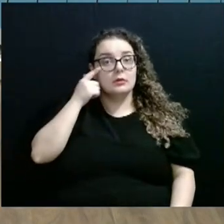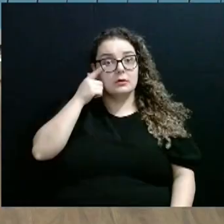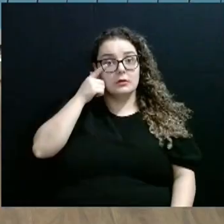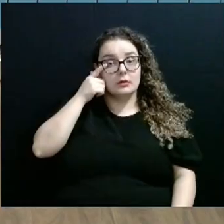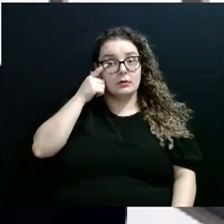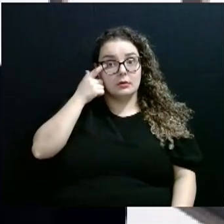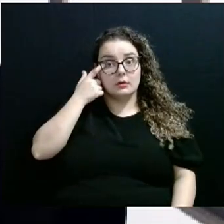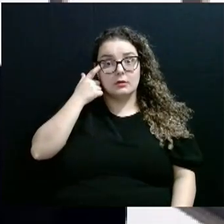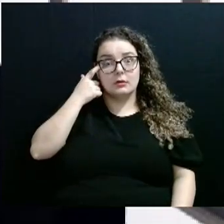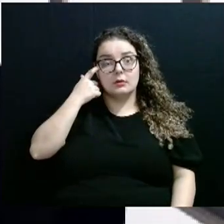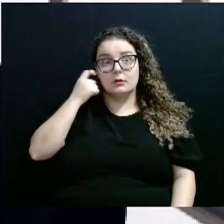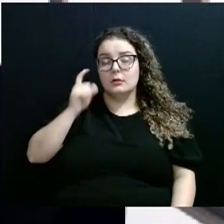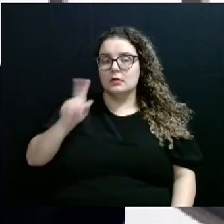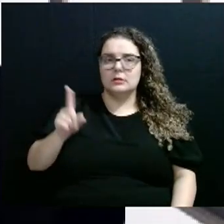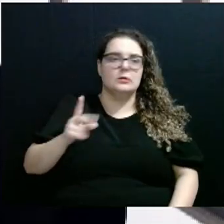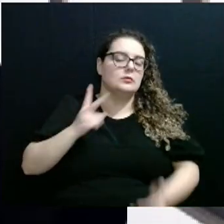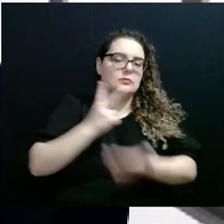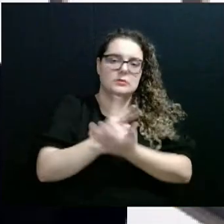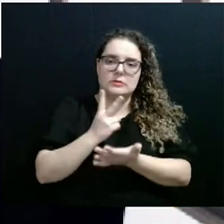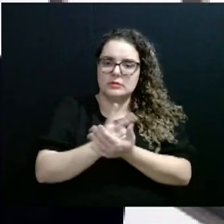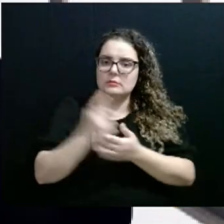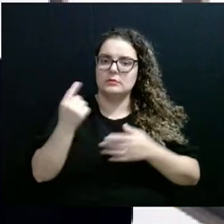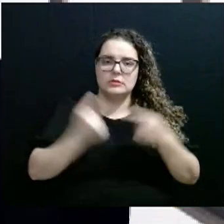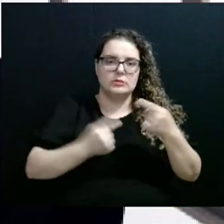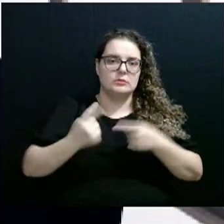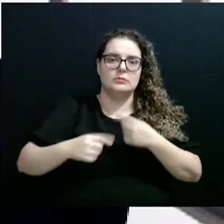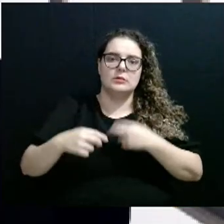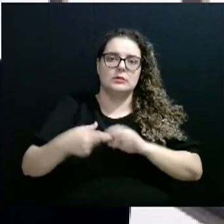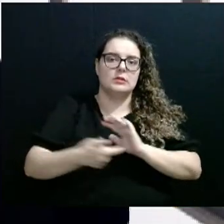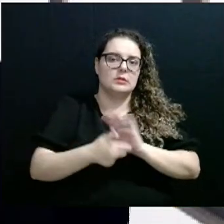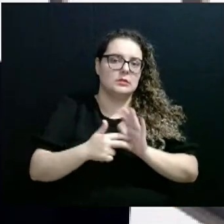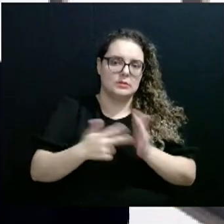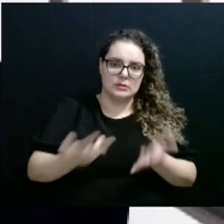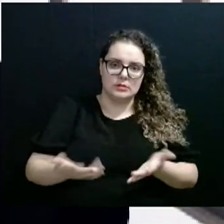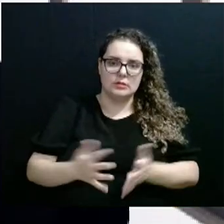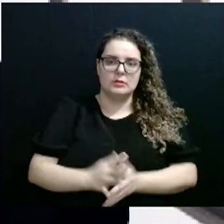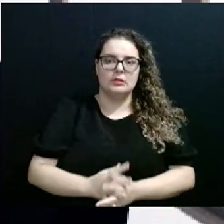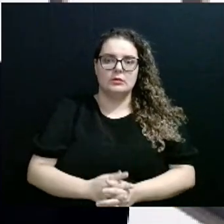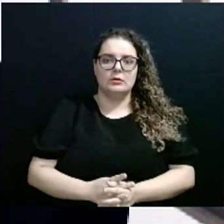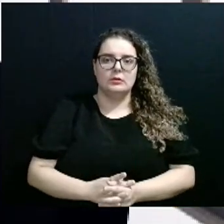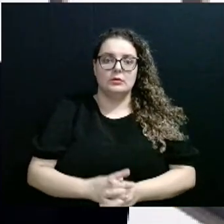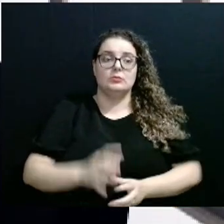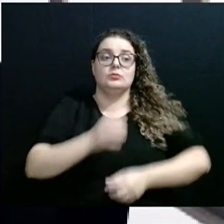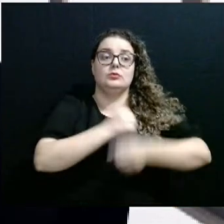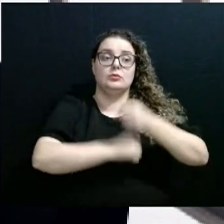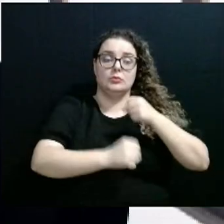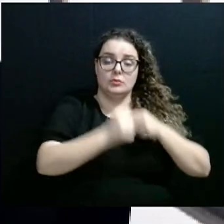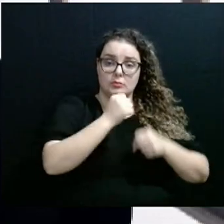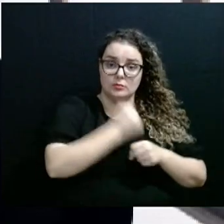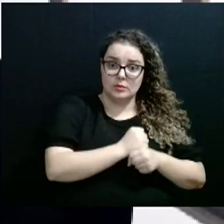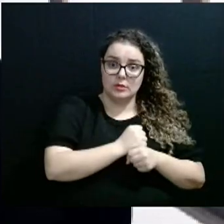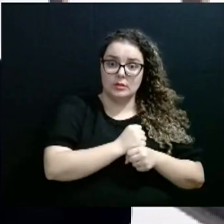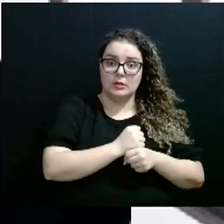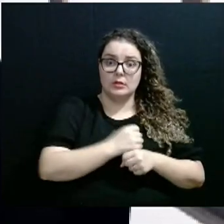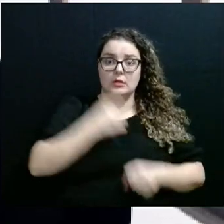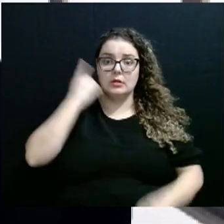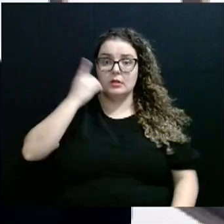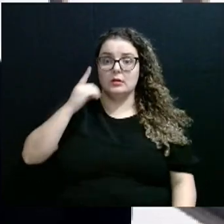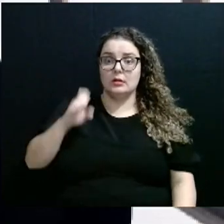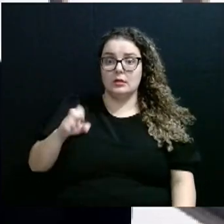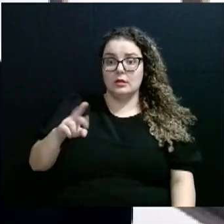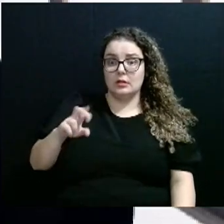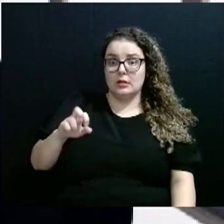sempre tivemos discussões nesse sentido, tanto que no ano passado, da deputada Érica, foi